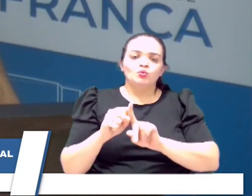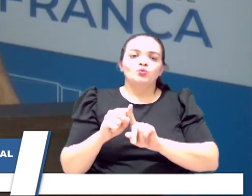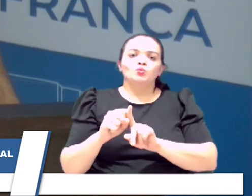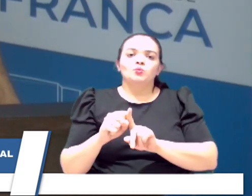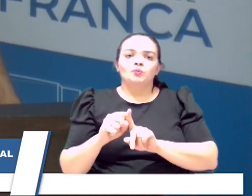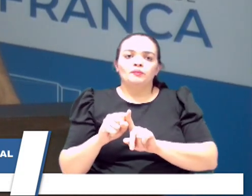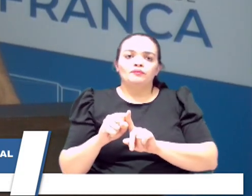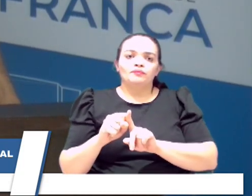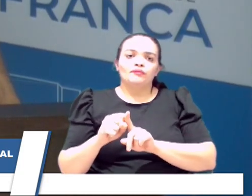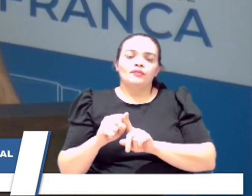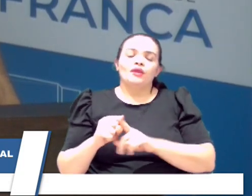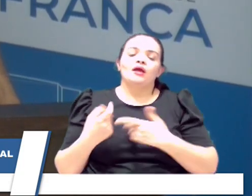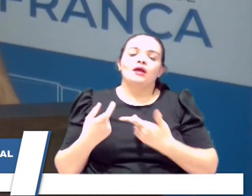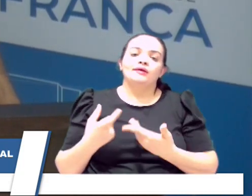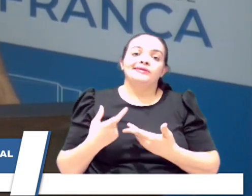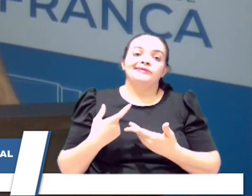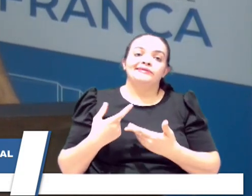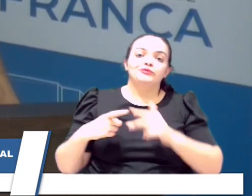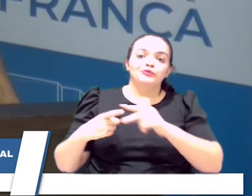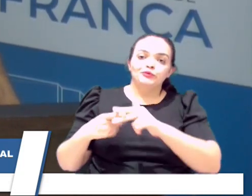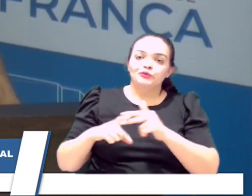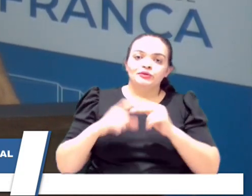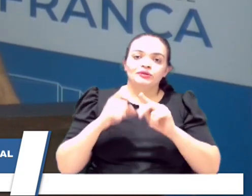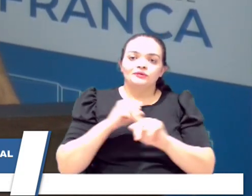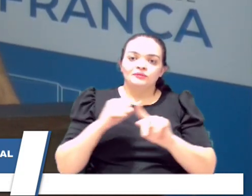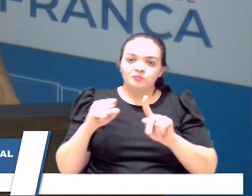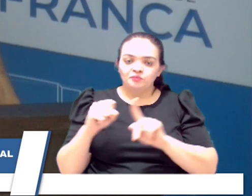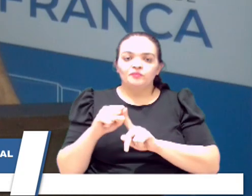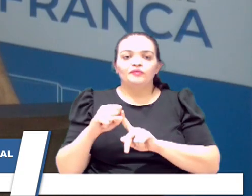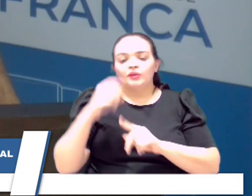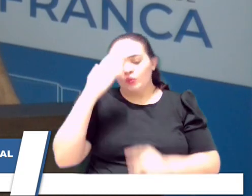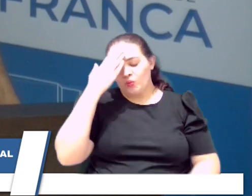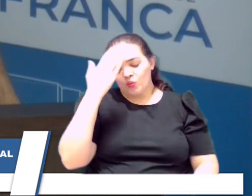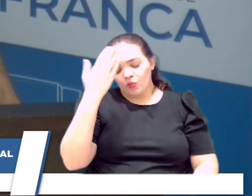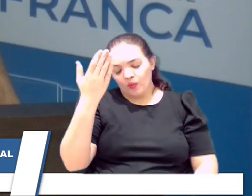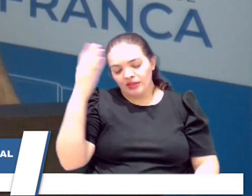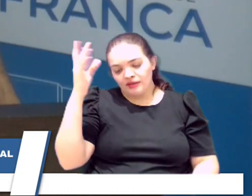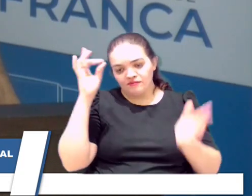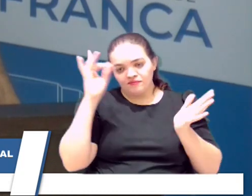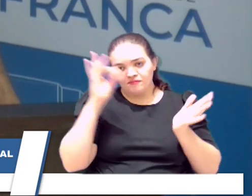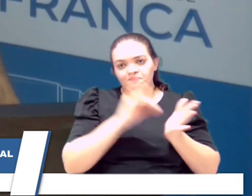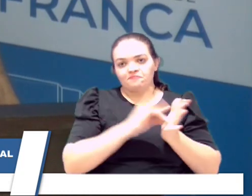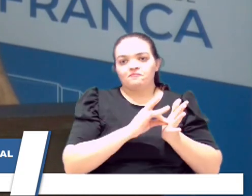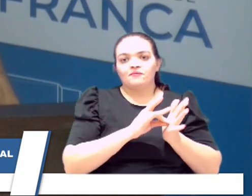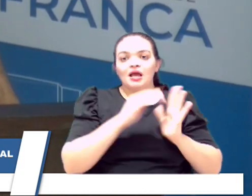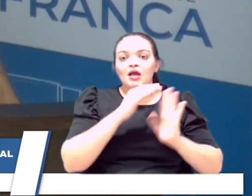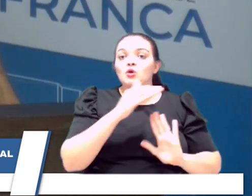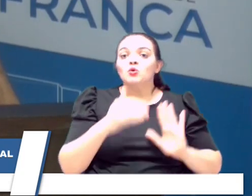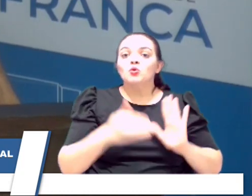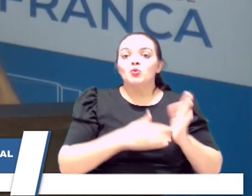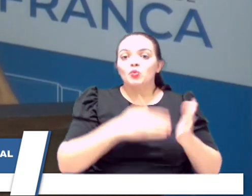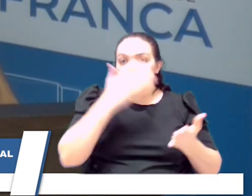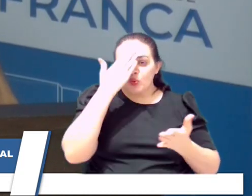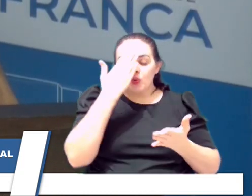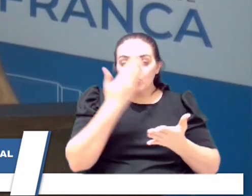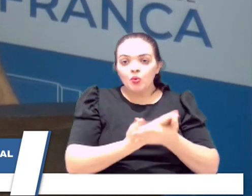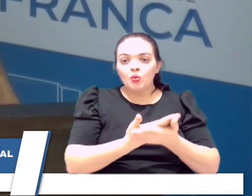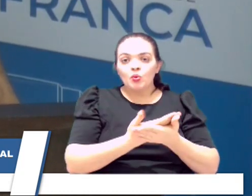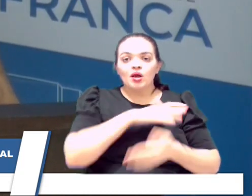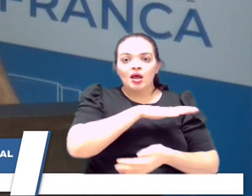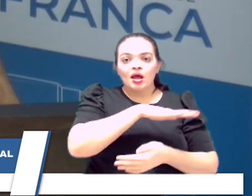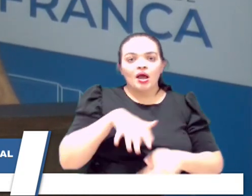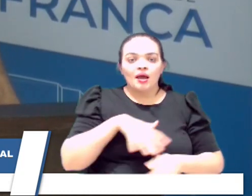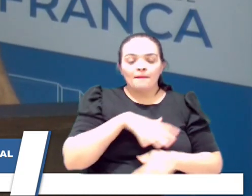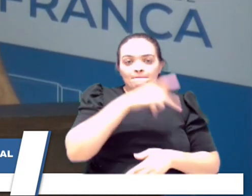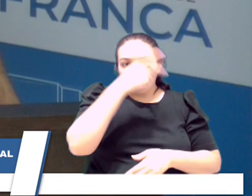reparação social. Então, muito obrigado mesmo. Todos que acreditam, autoridades e pessoas que